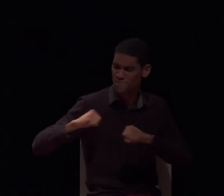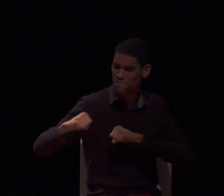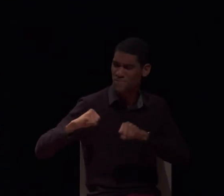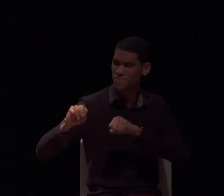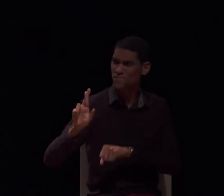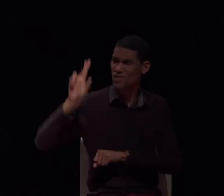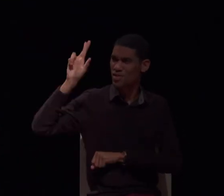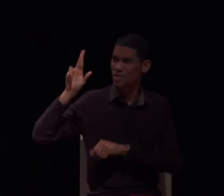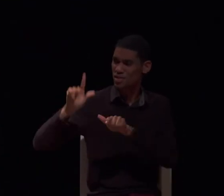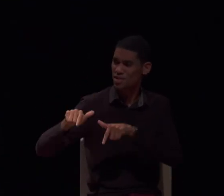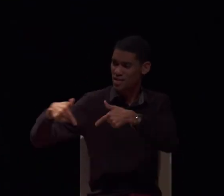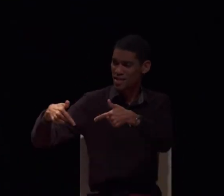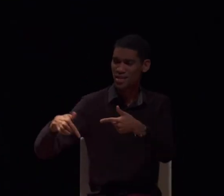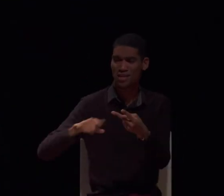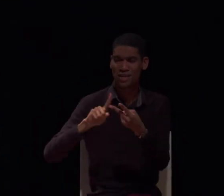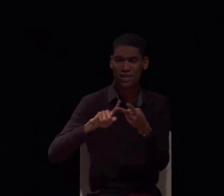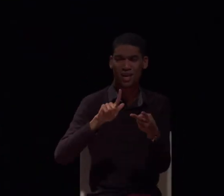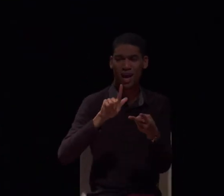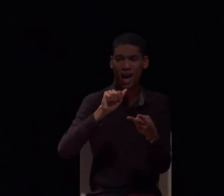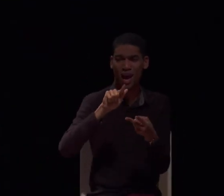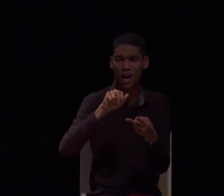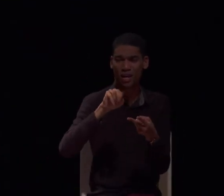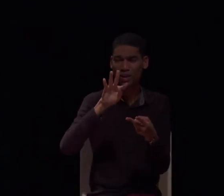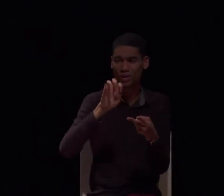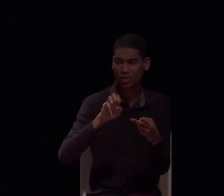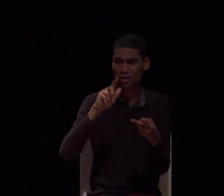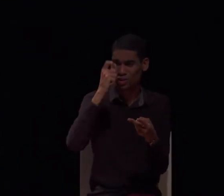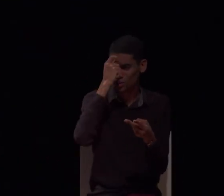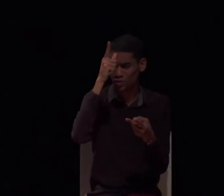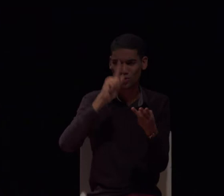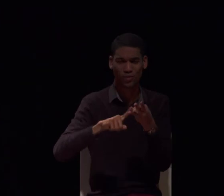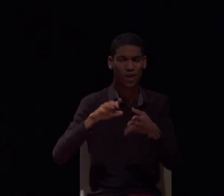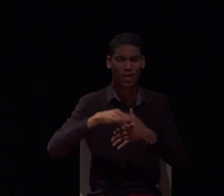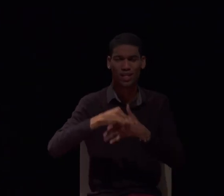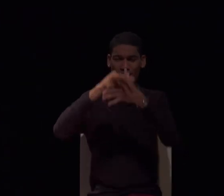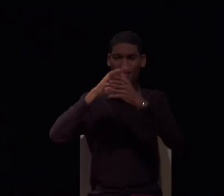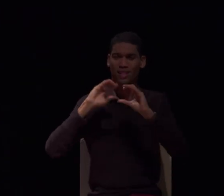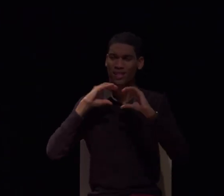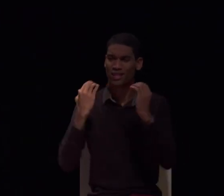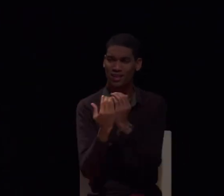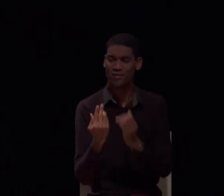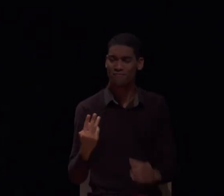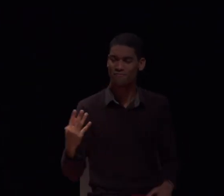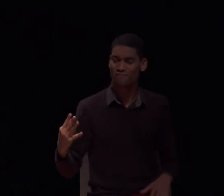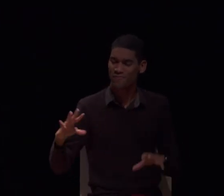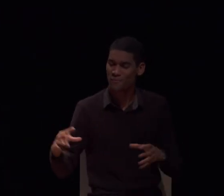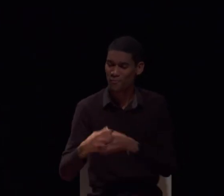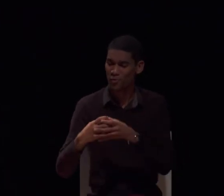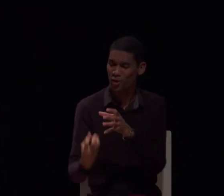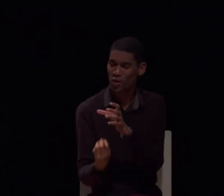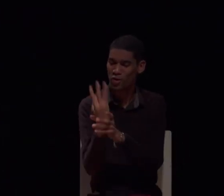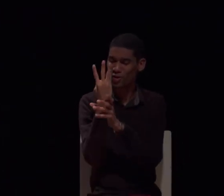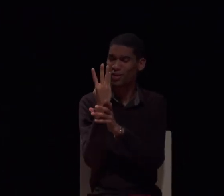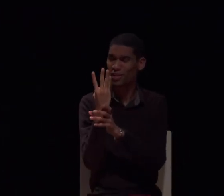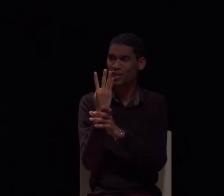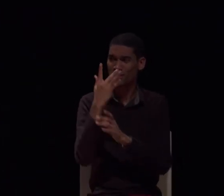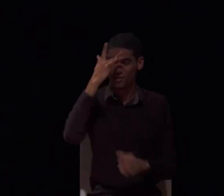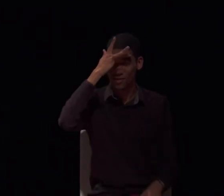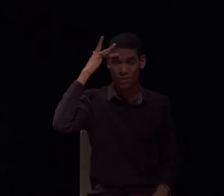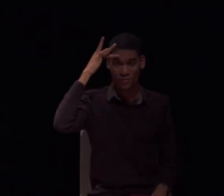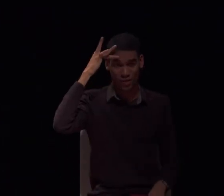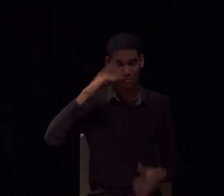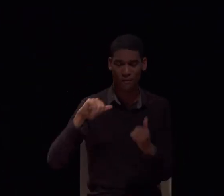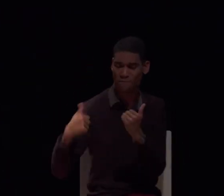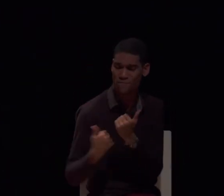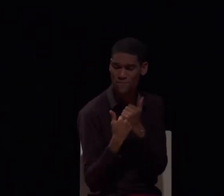agente de cultura líderes comunitários para fazer com que se criasse uma rede naquele território que as pessoas pudessem se